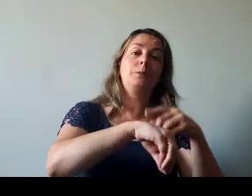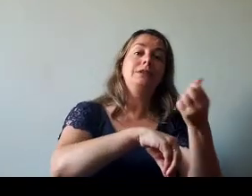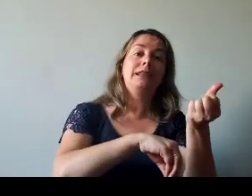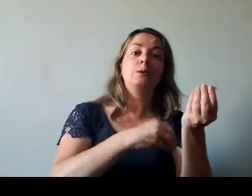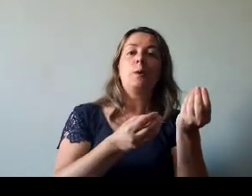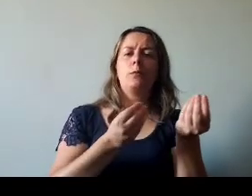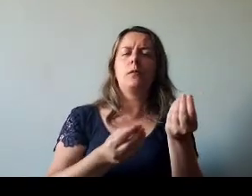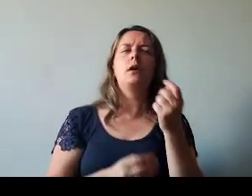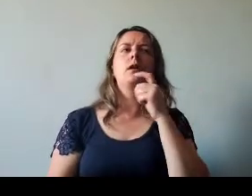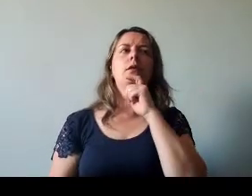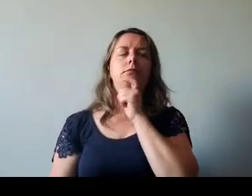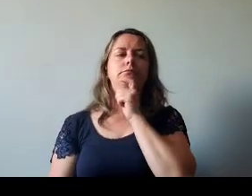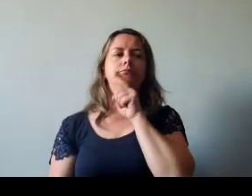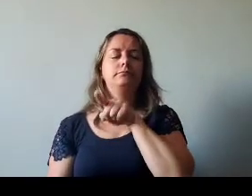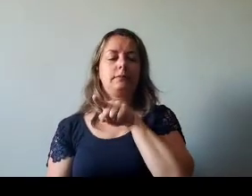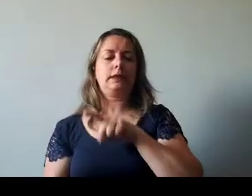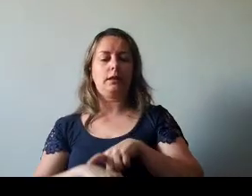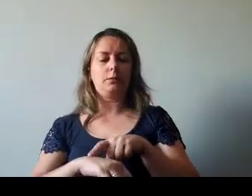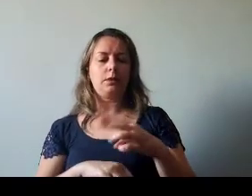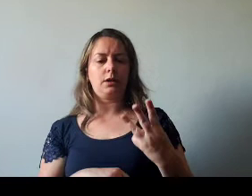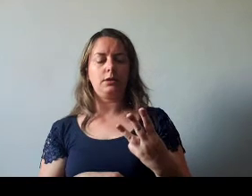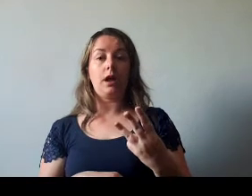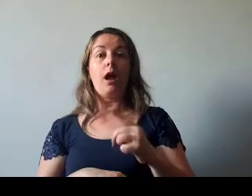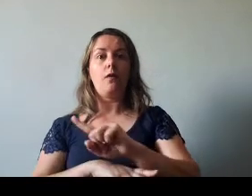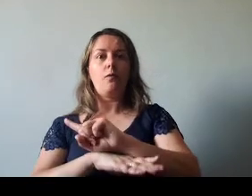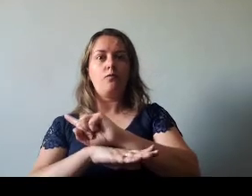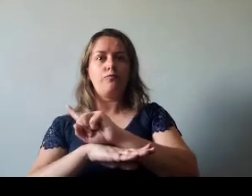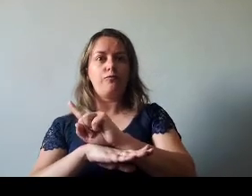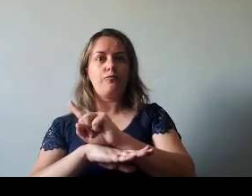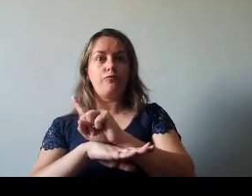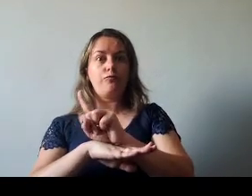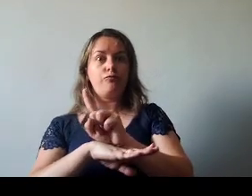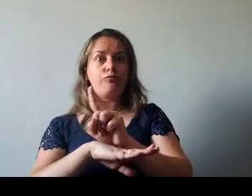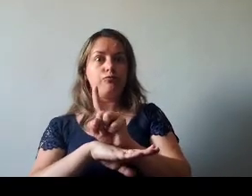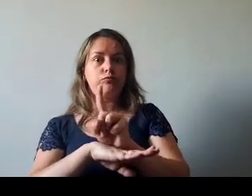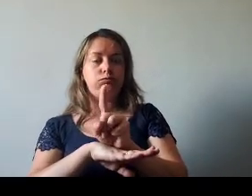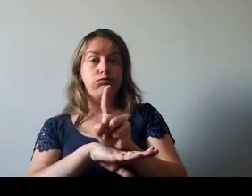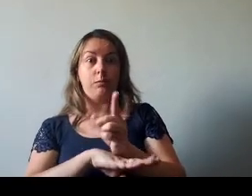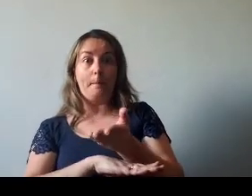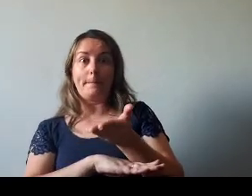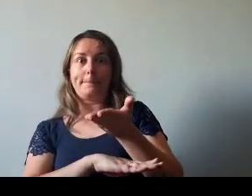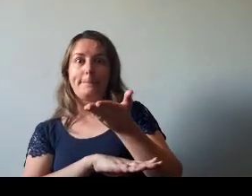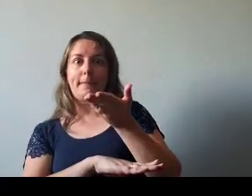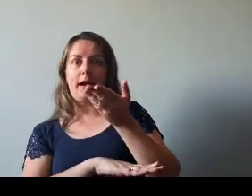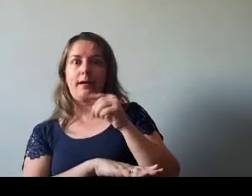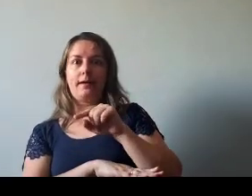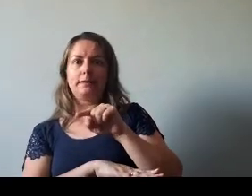aumentando. 8, 11. E aqui, como que ela vai ser?